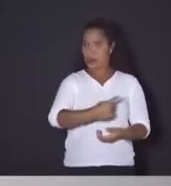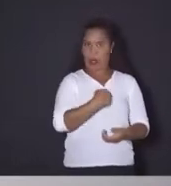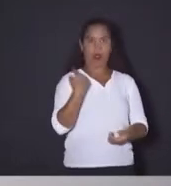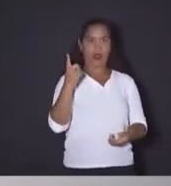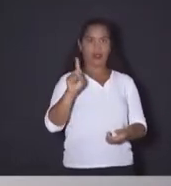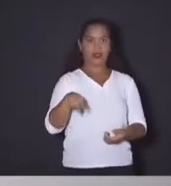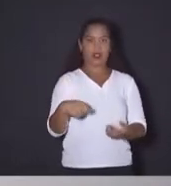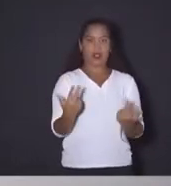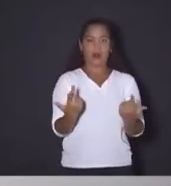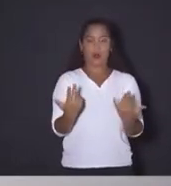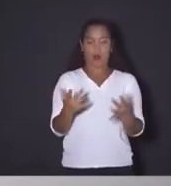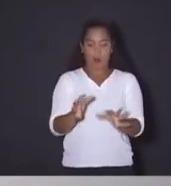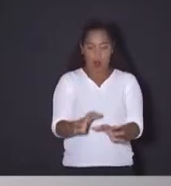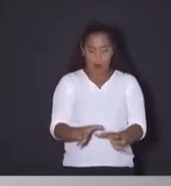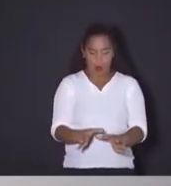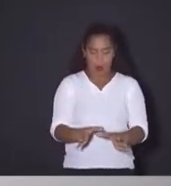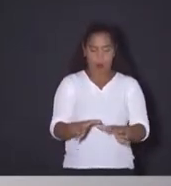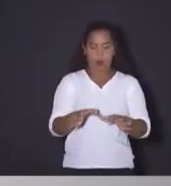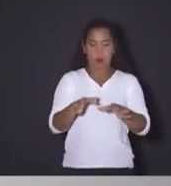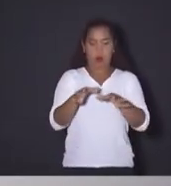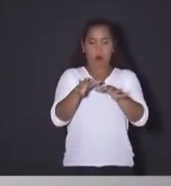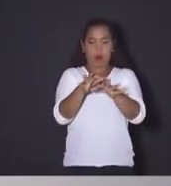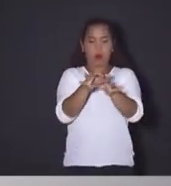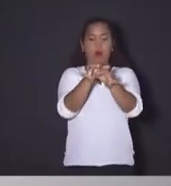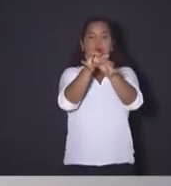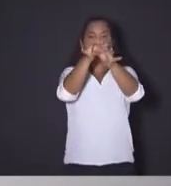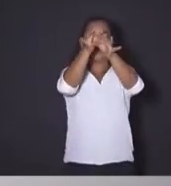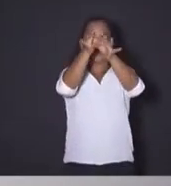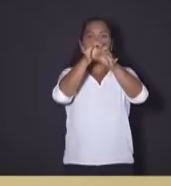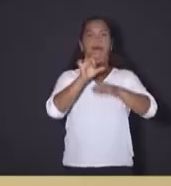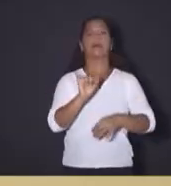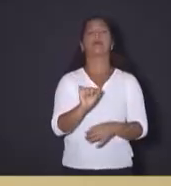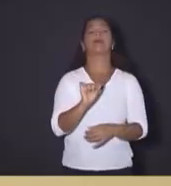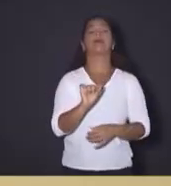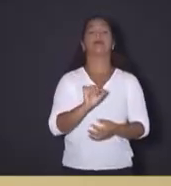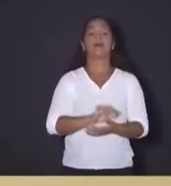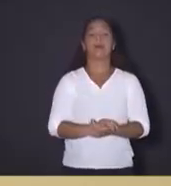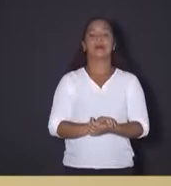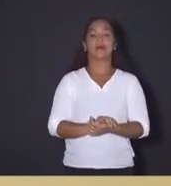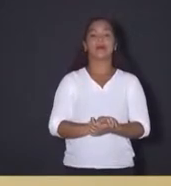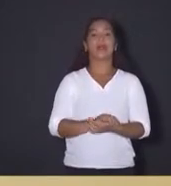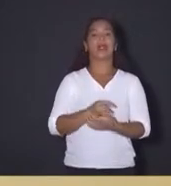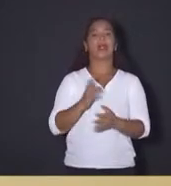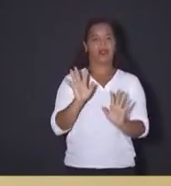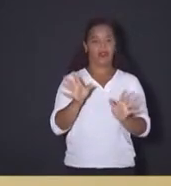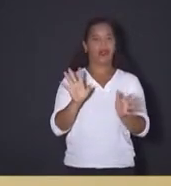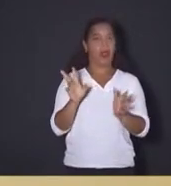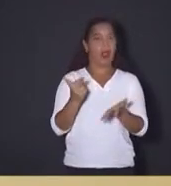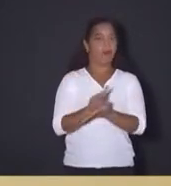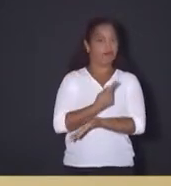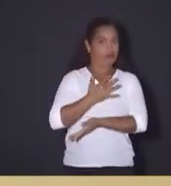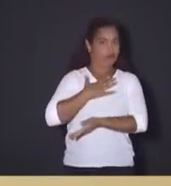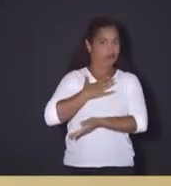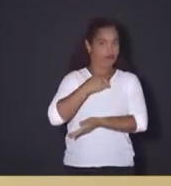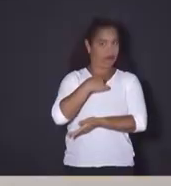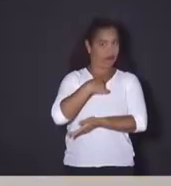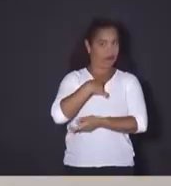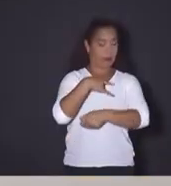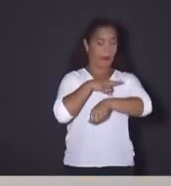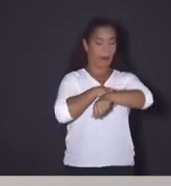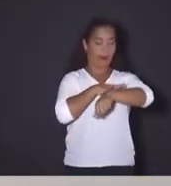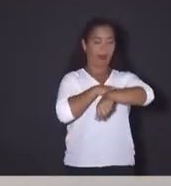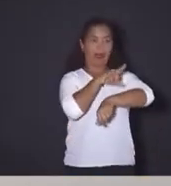que aconteceu comigo tenho falado muito sobre ela que foi dentro de um banheiro na faculdade de educação